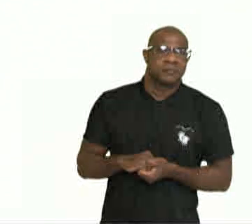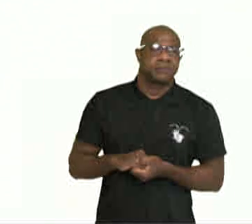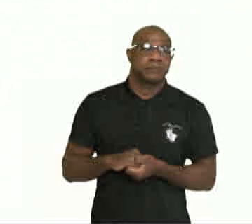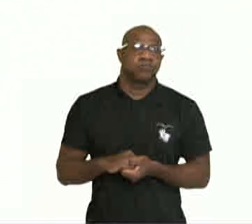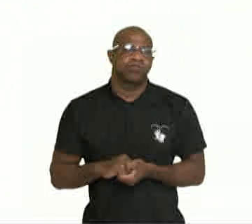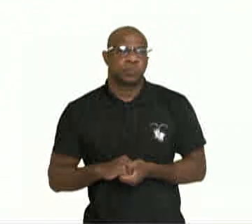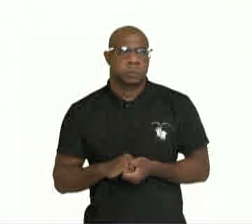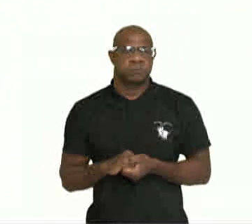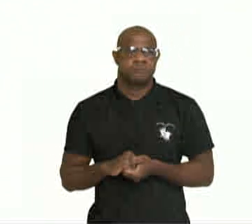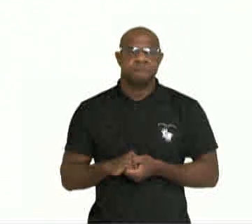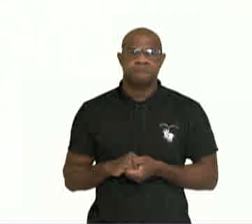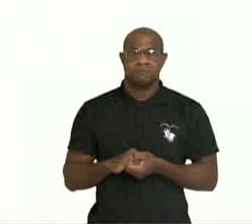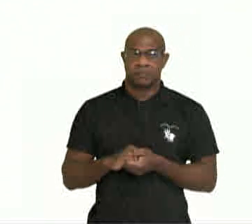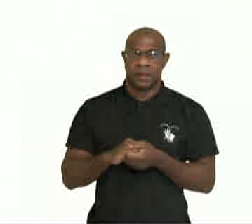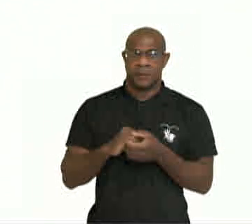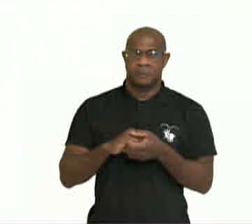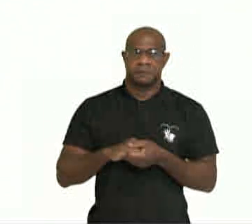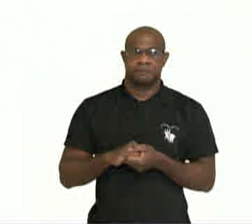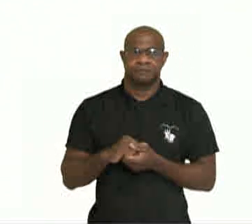Ó, segundo dados,